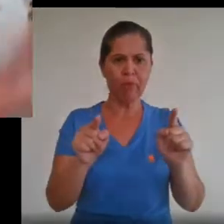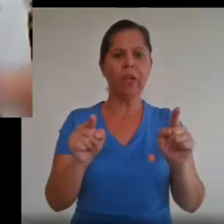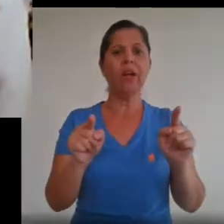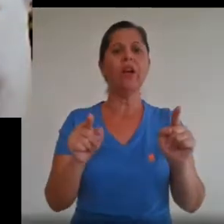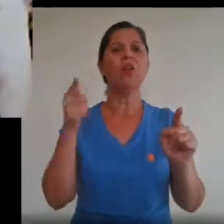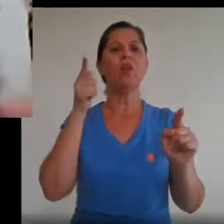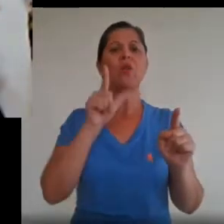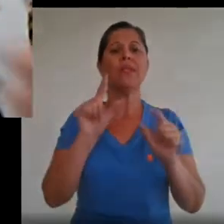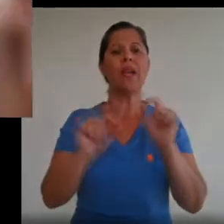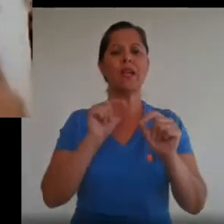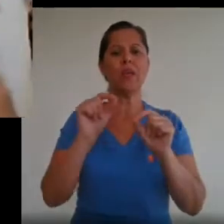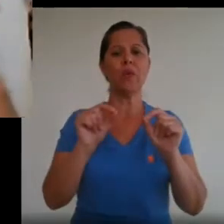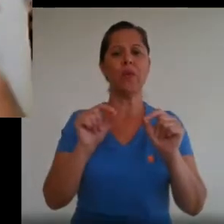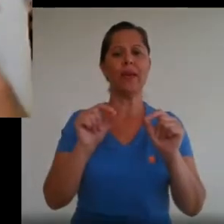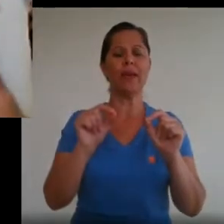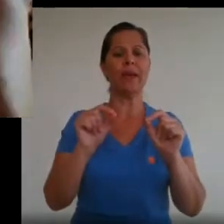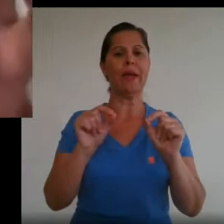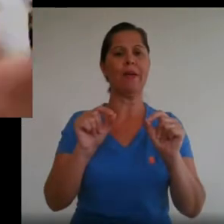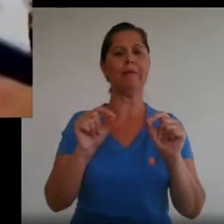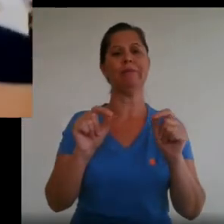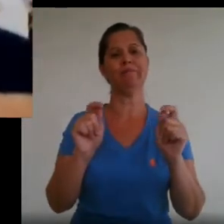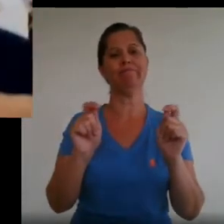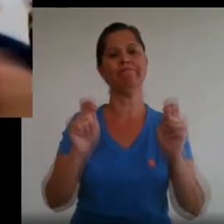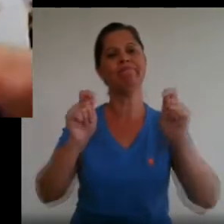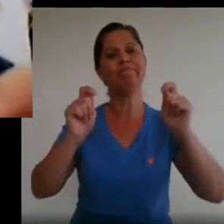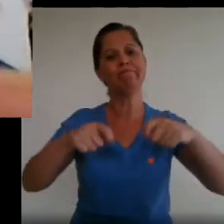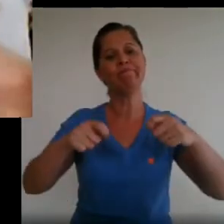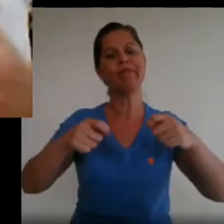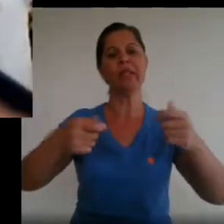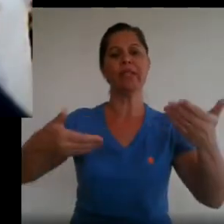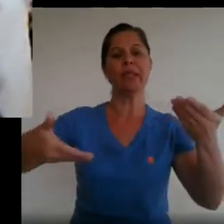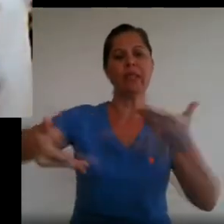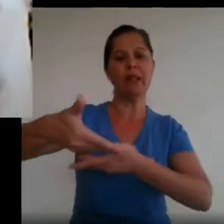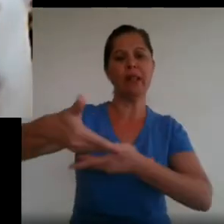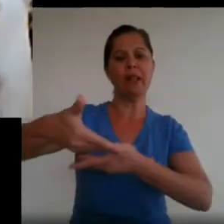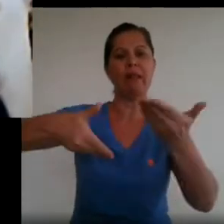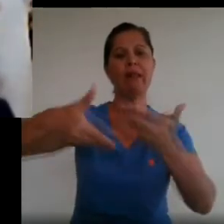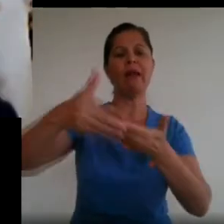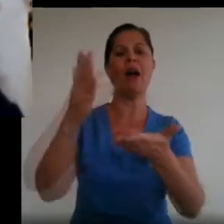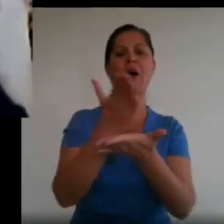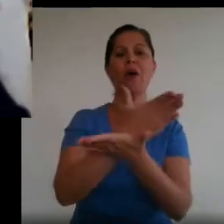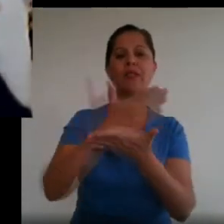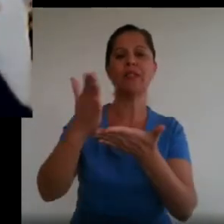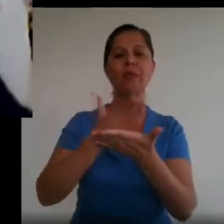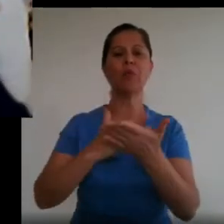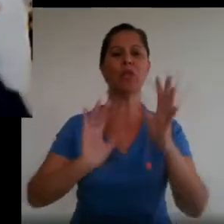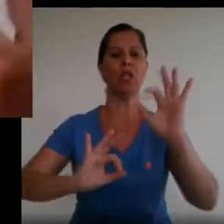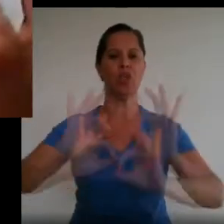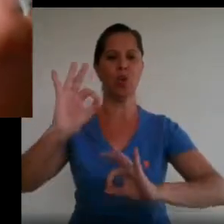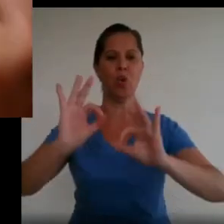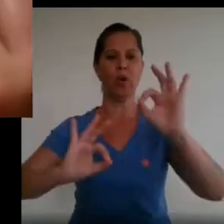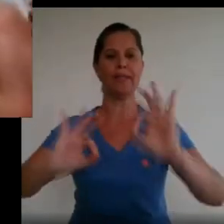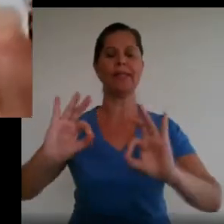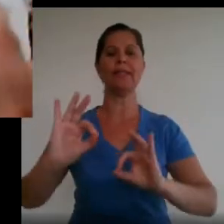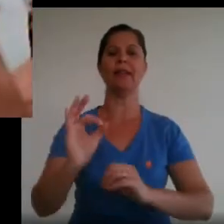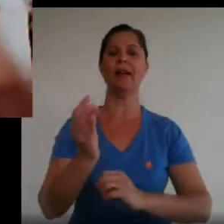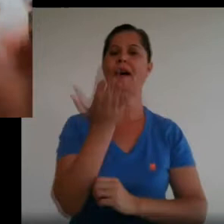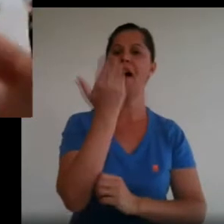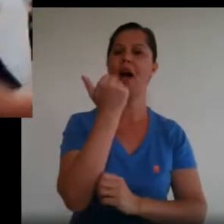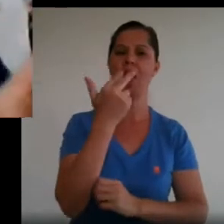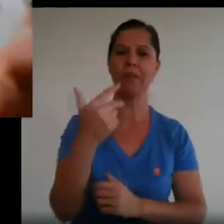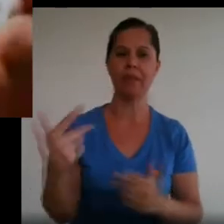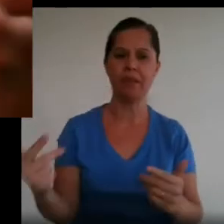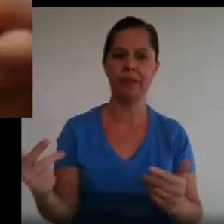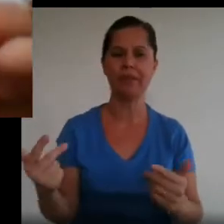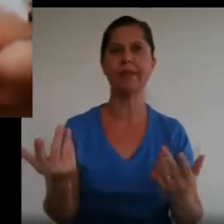vai ser distribuído, deveria estar sendo distribuído e organizados